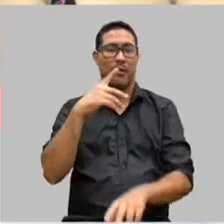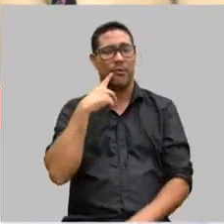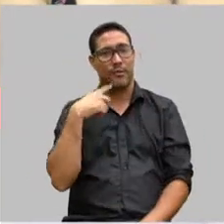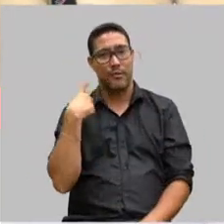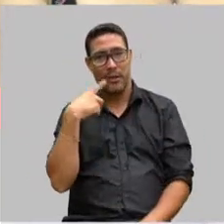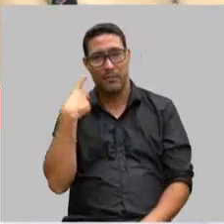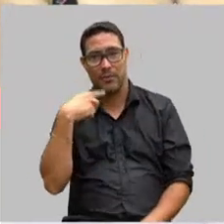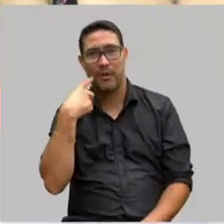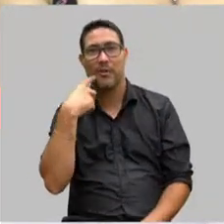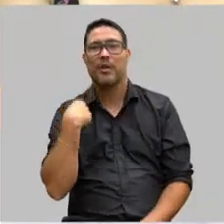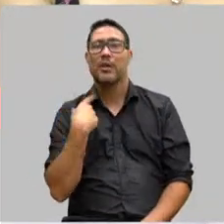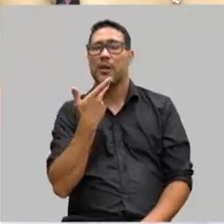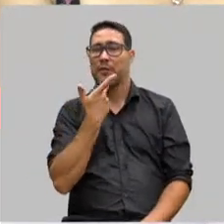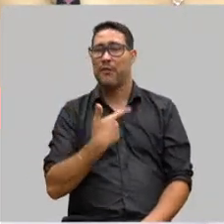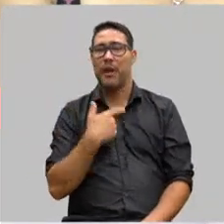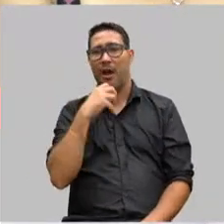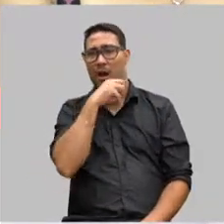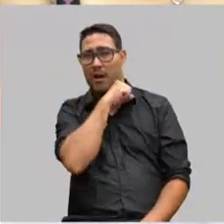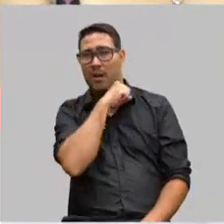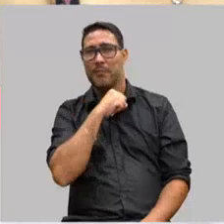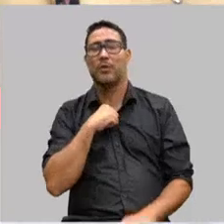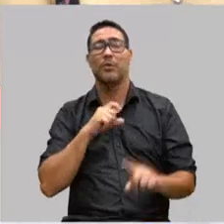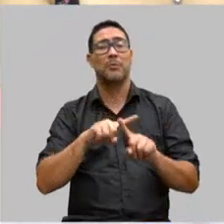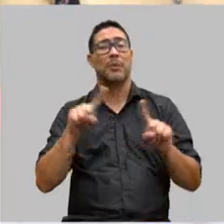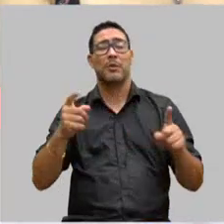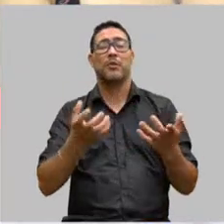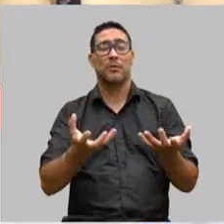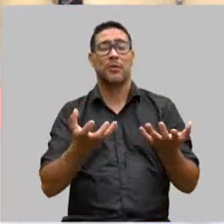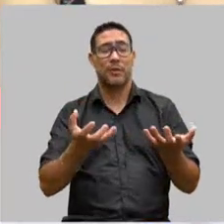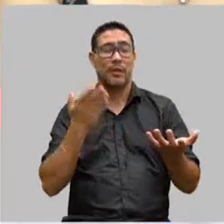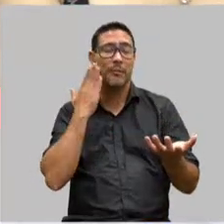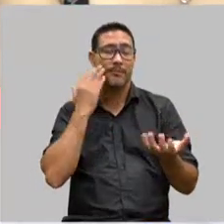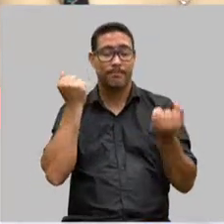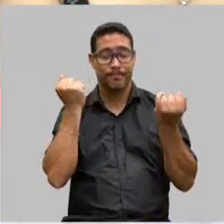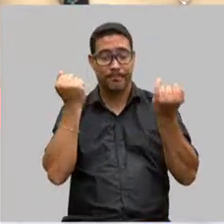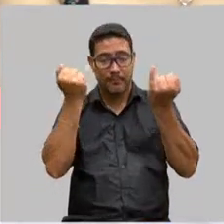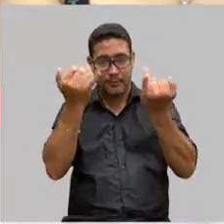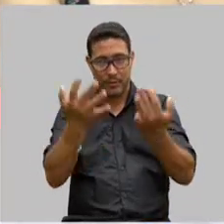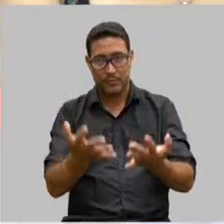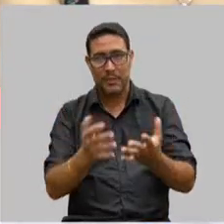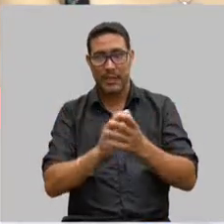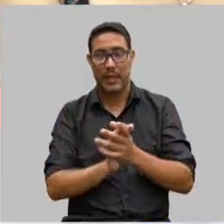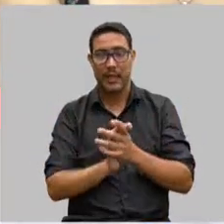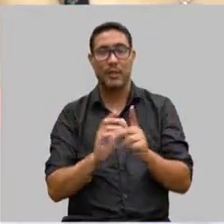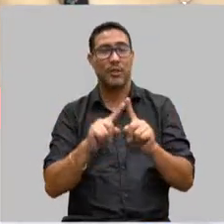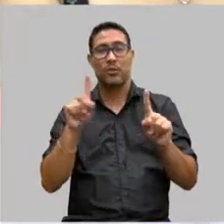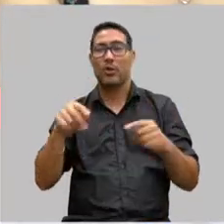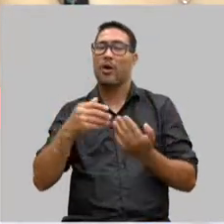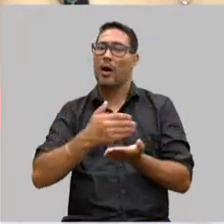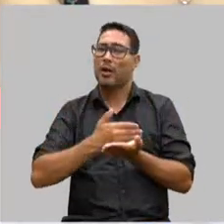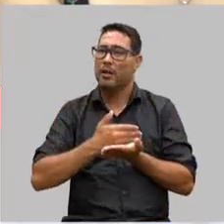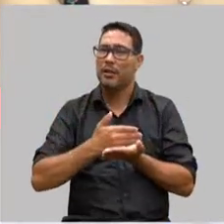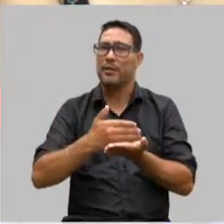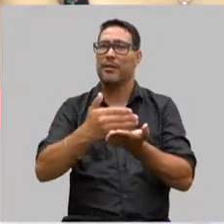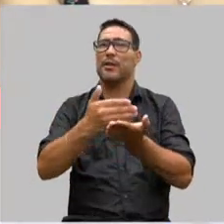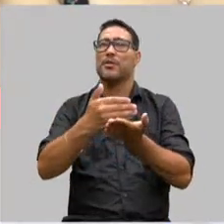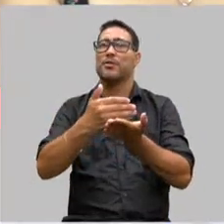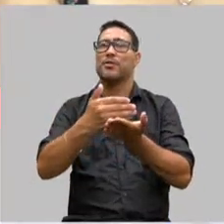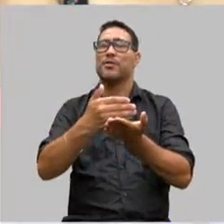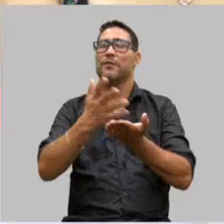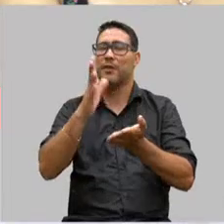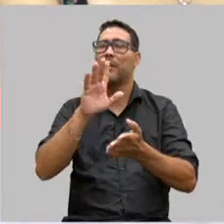eu vou ser rápido aqui, mas eu só queria ressaltar não só a iniciativa que a Assembleia está tendo em